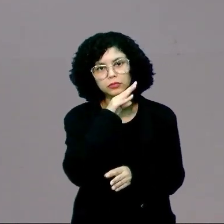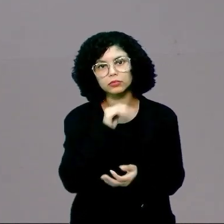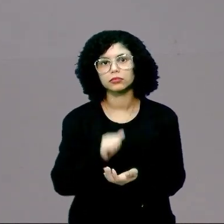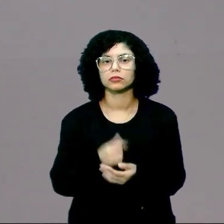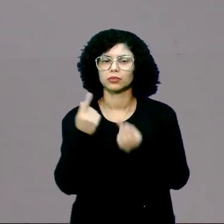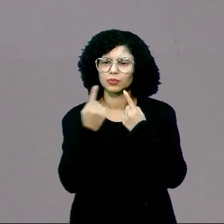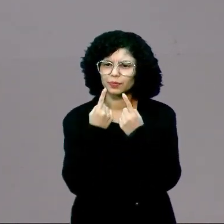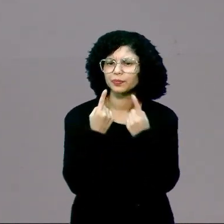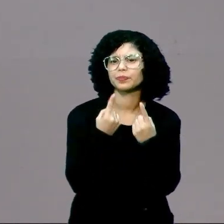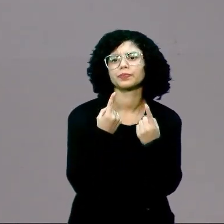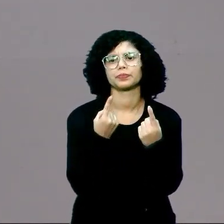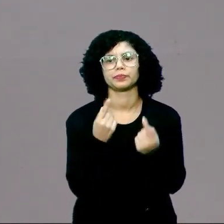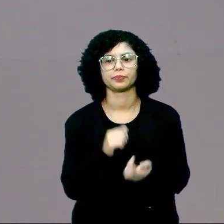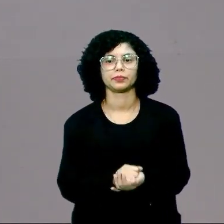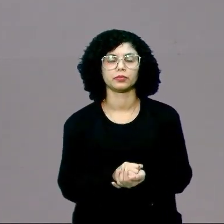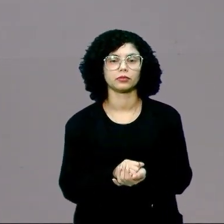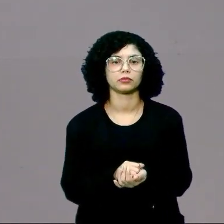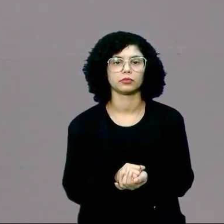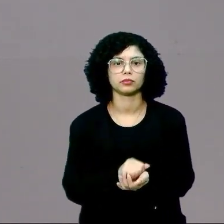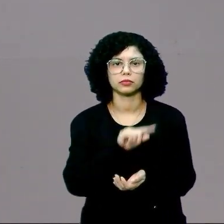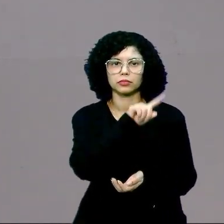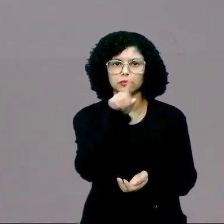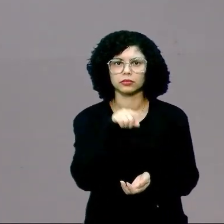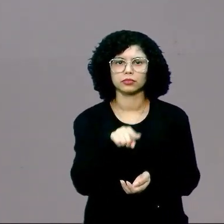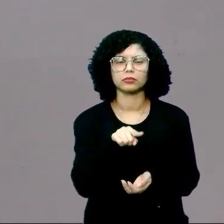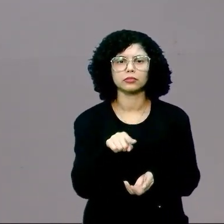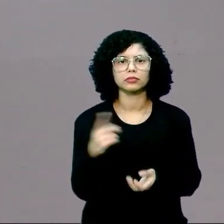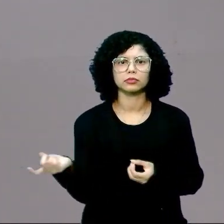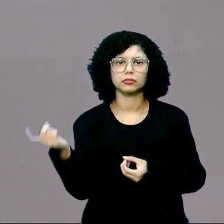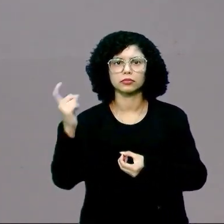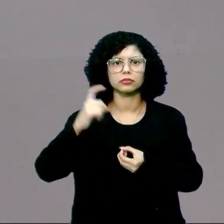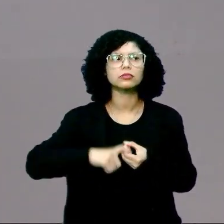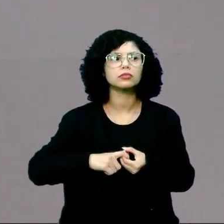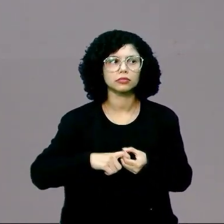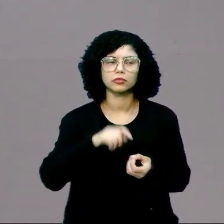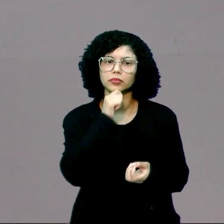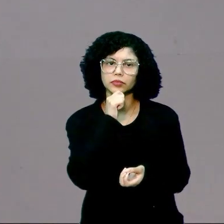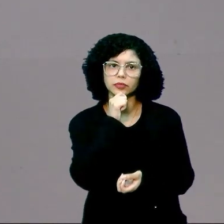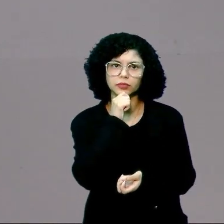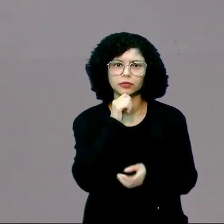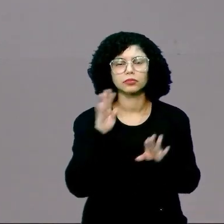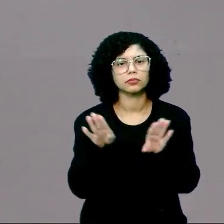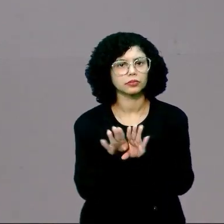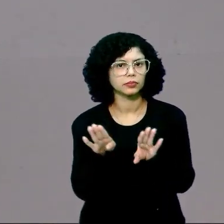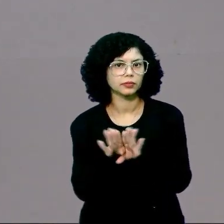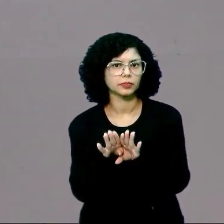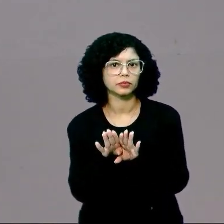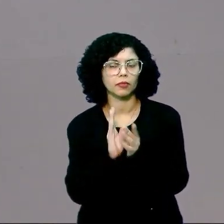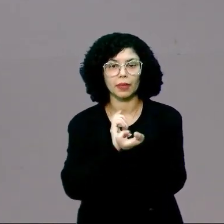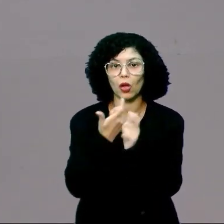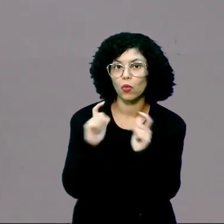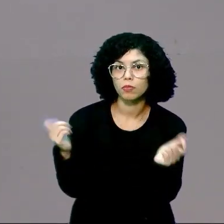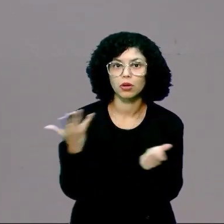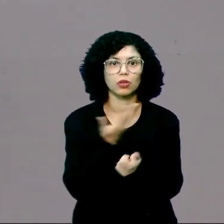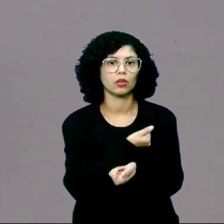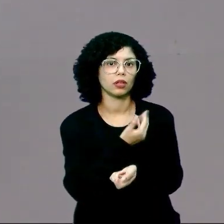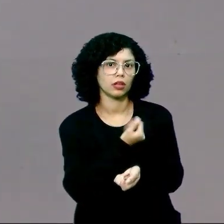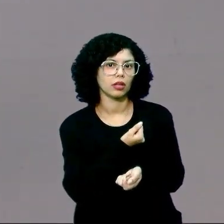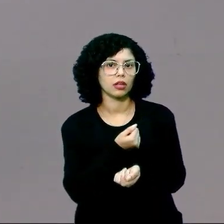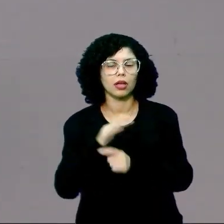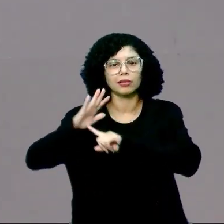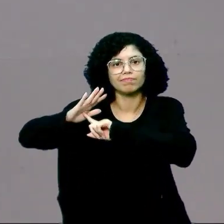em dia se discute muito essas questões, né? Principalmente voltadas também ao aumento do número de